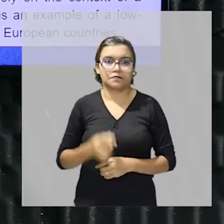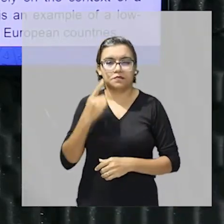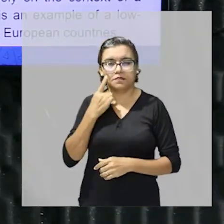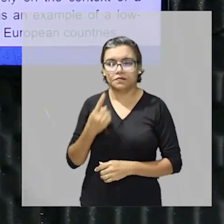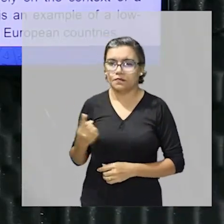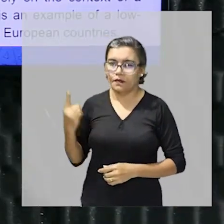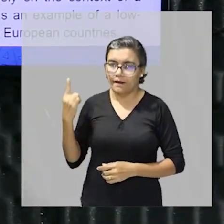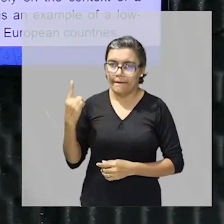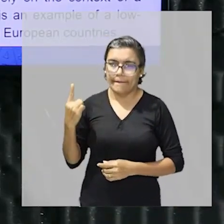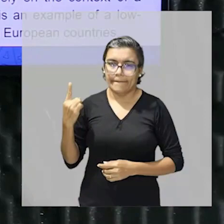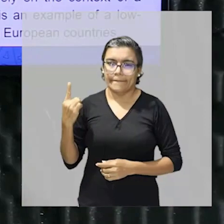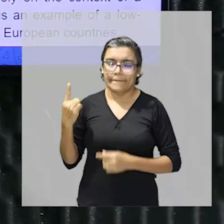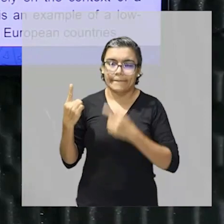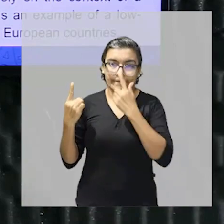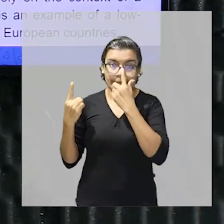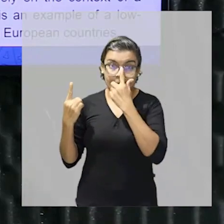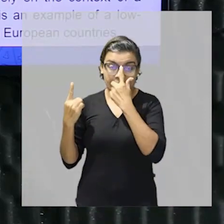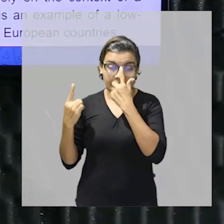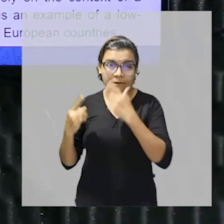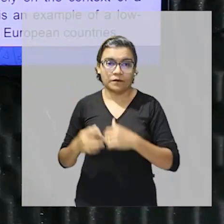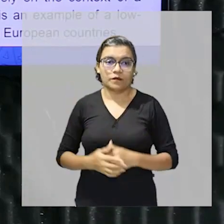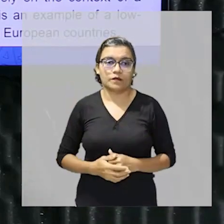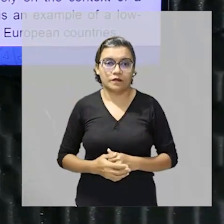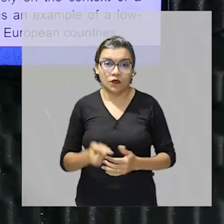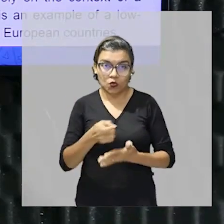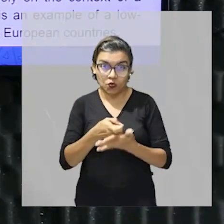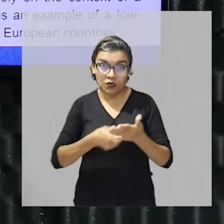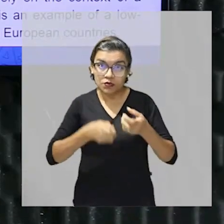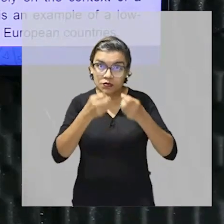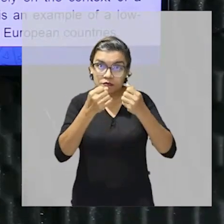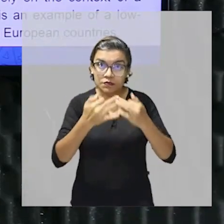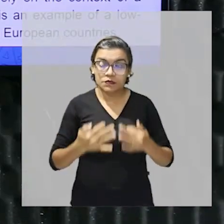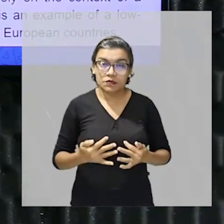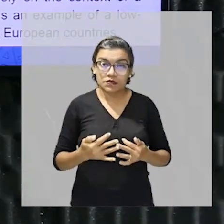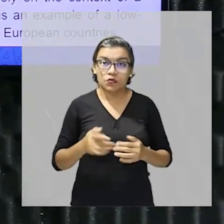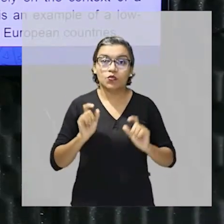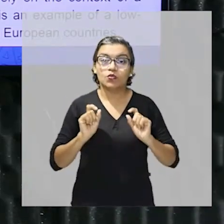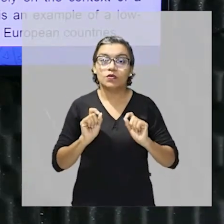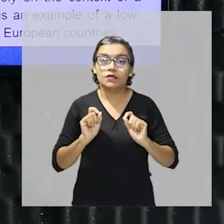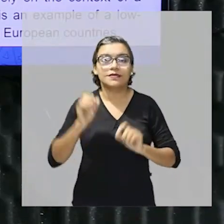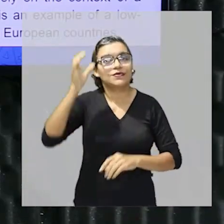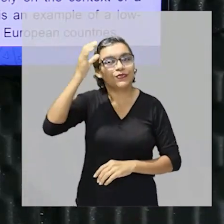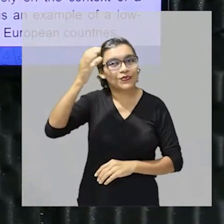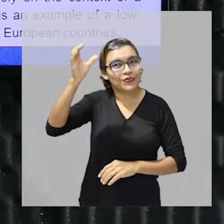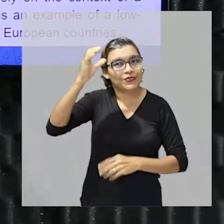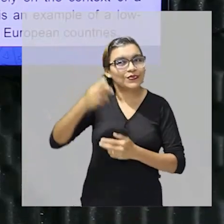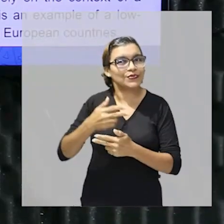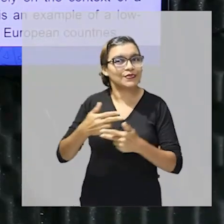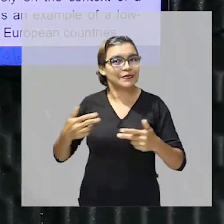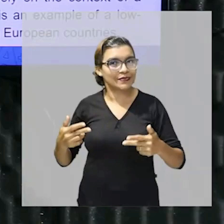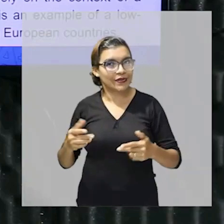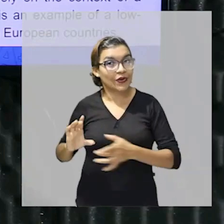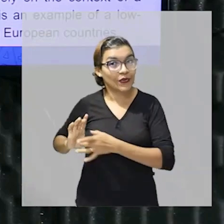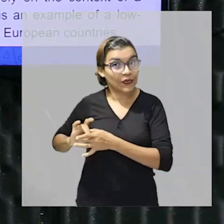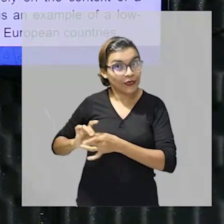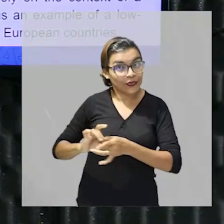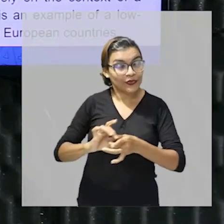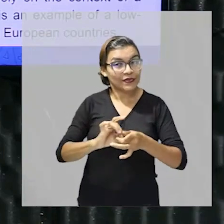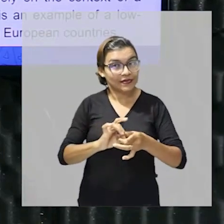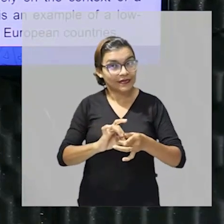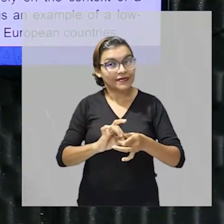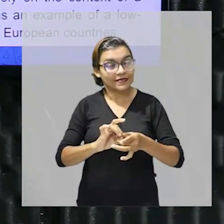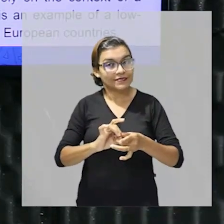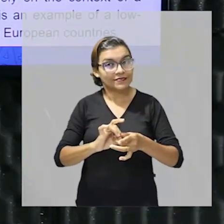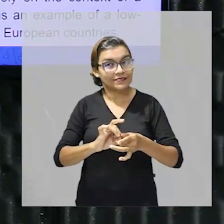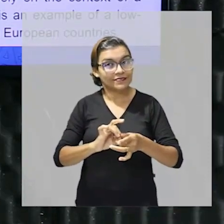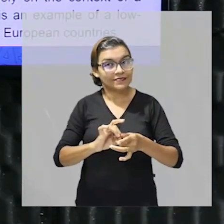versus high context cultures. O texto está falando de culturas em contexto baixo ou